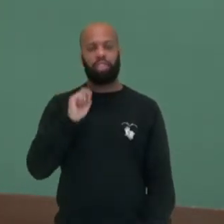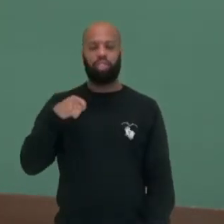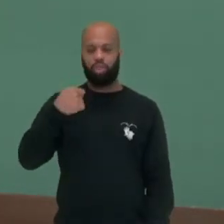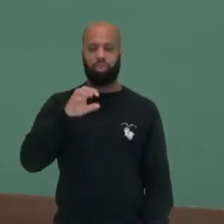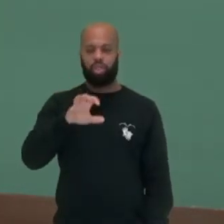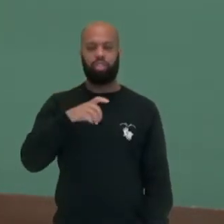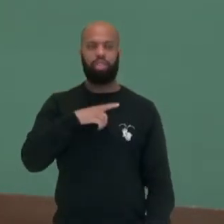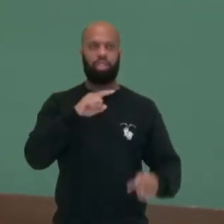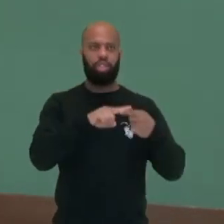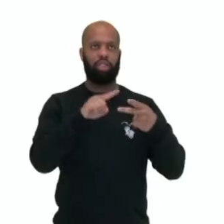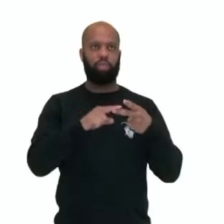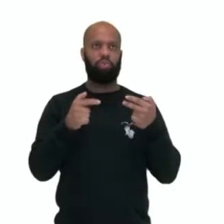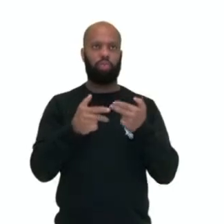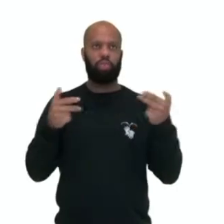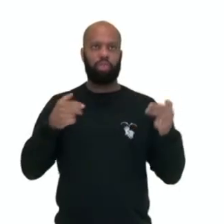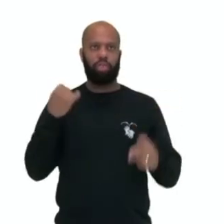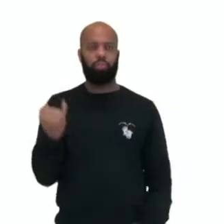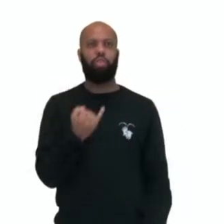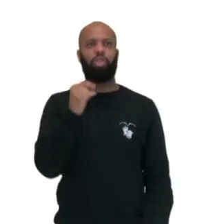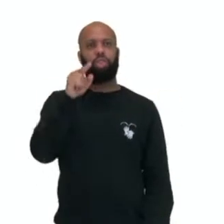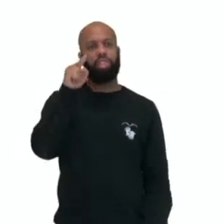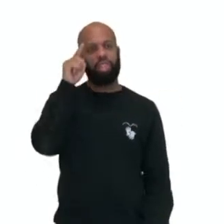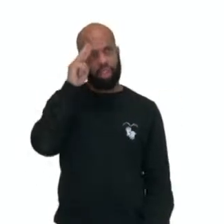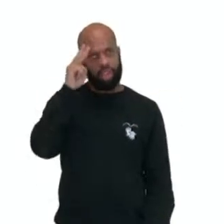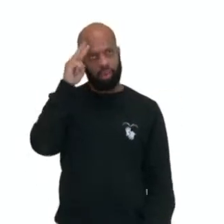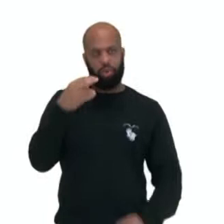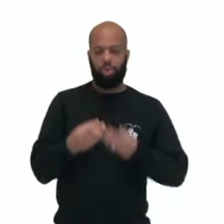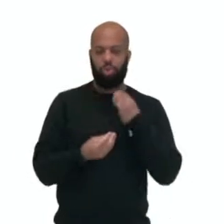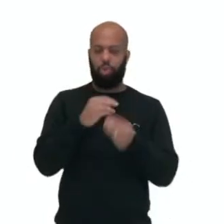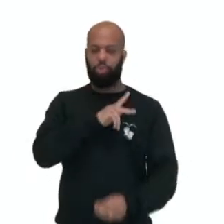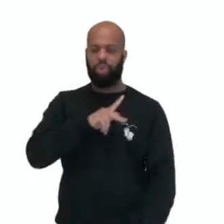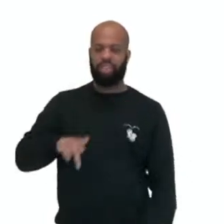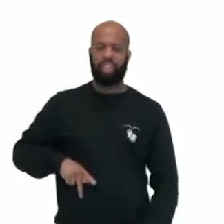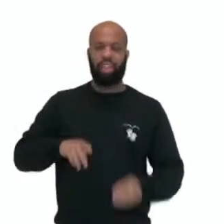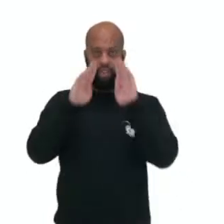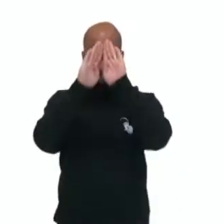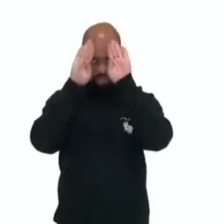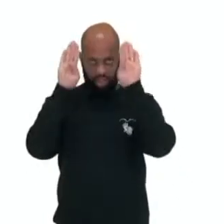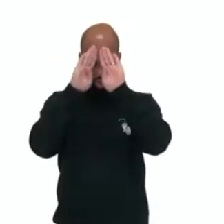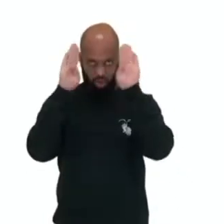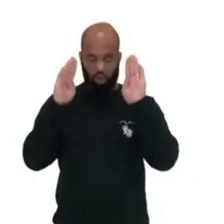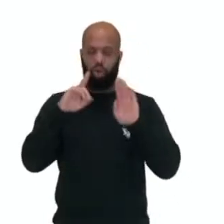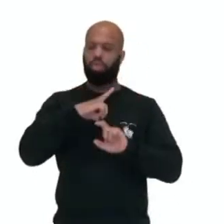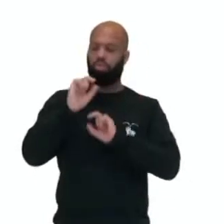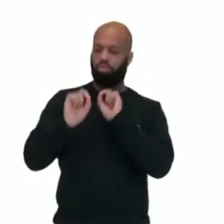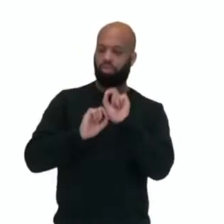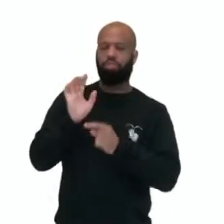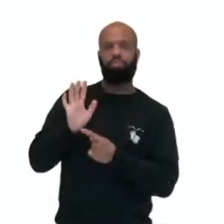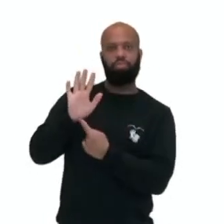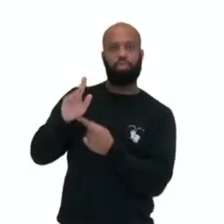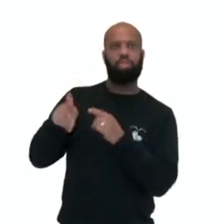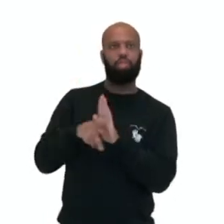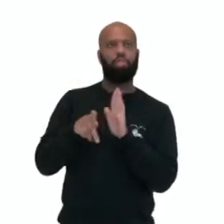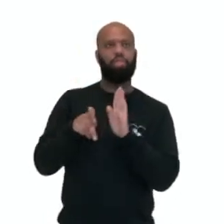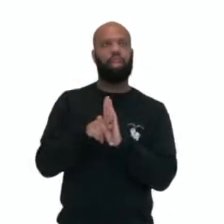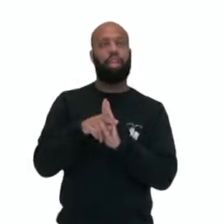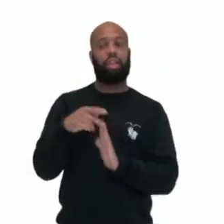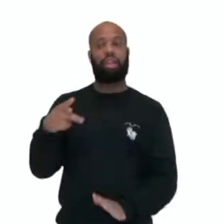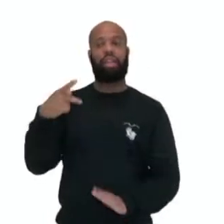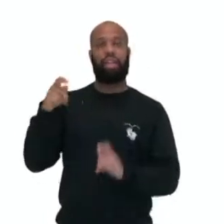isso, duas questõezinhas. Você lembra como o presidente Fernando Collor se apresentava na campanha presidencial